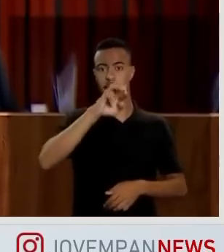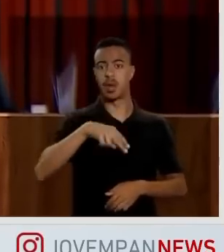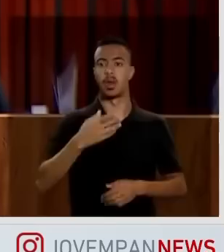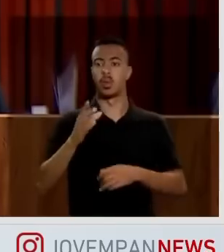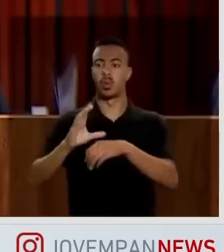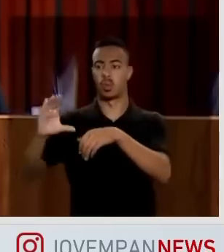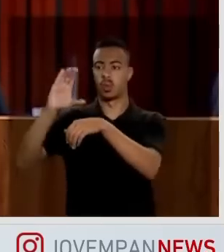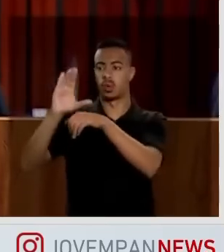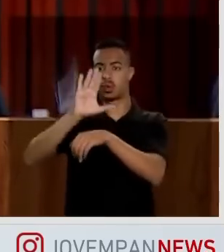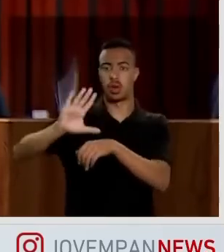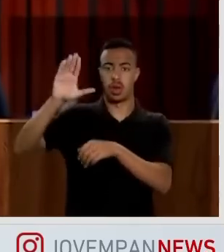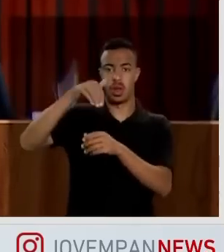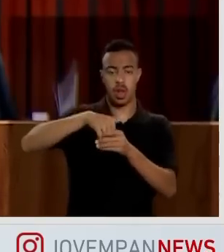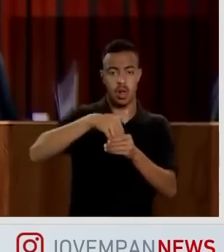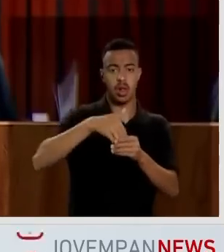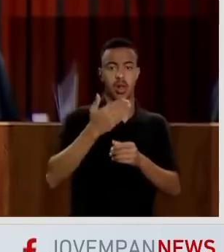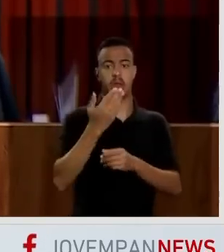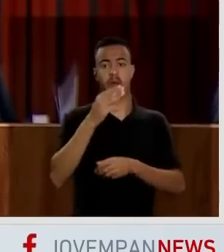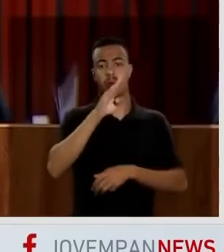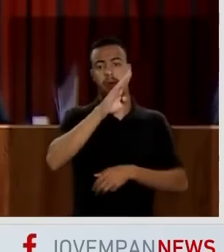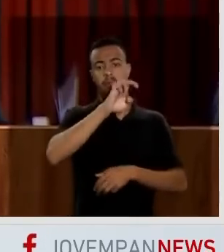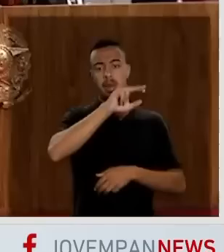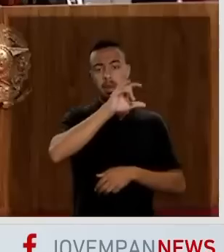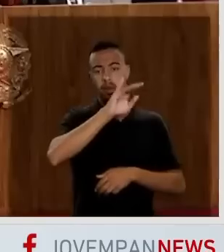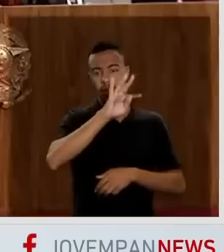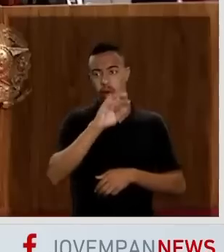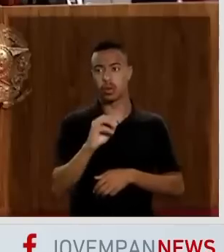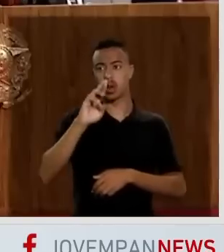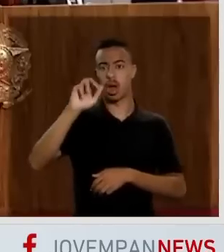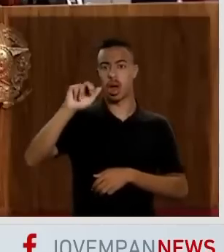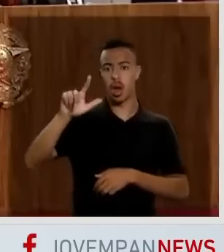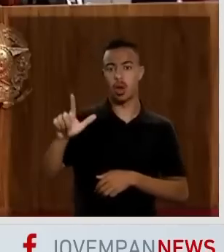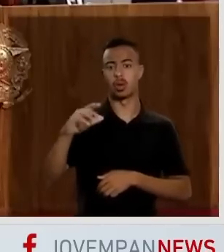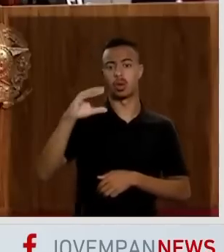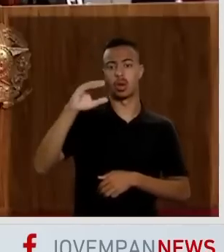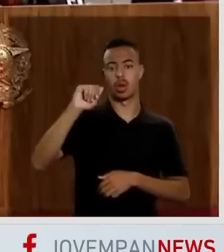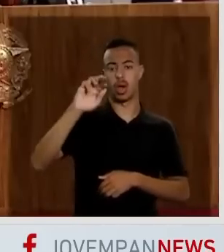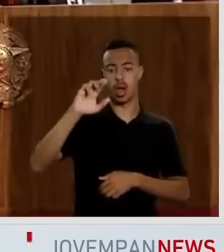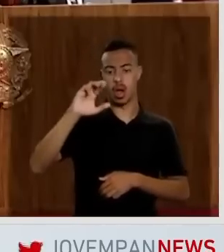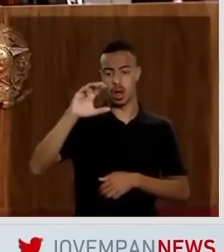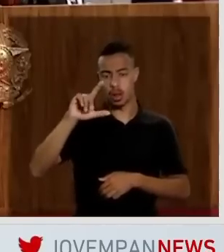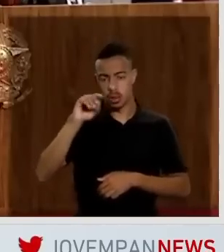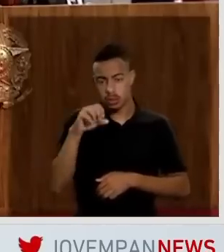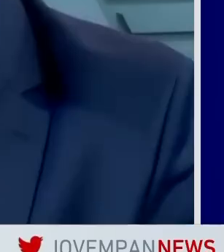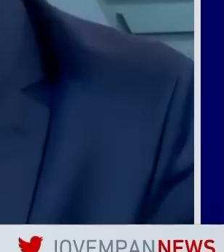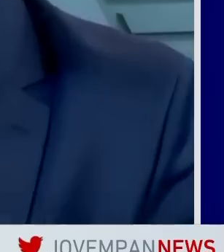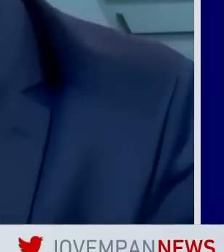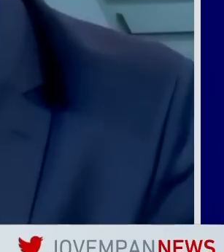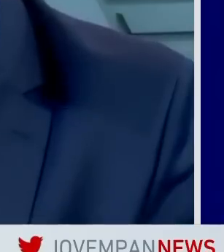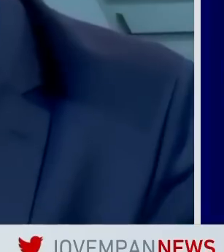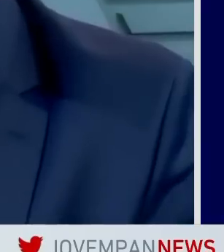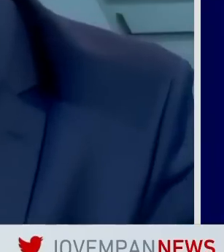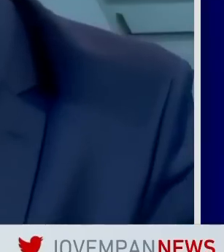OAB, de acusador implacável. Deixa eu tentar desempenhar o papel da defesa. No meu Deus, processo. O MP